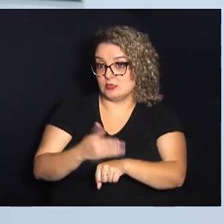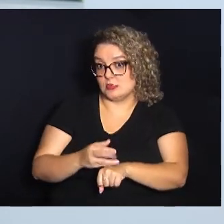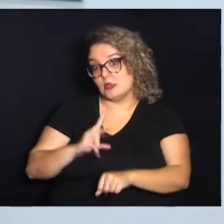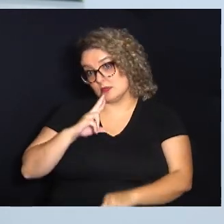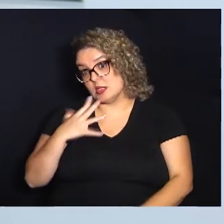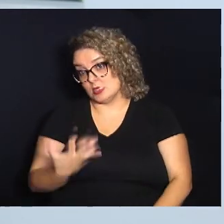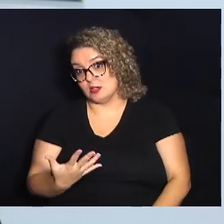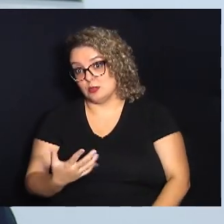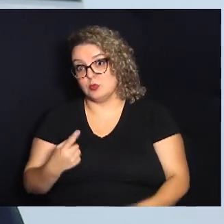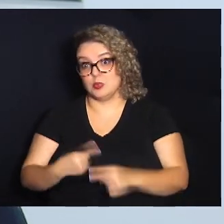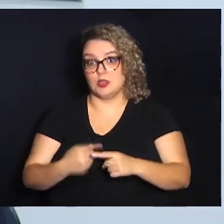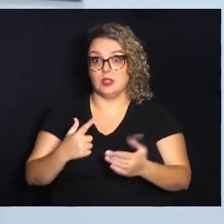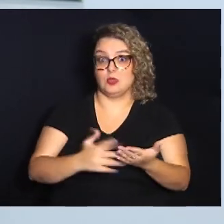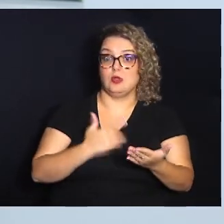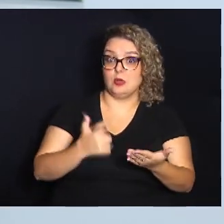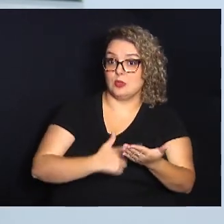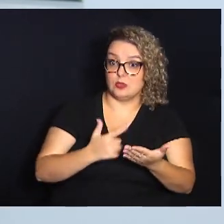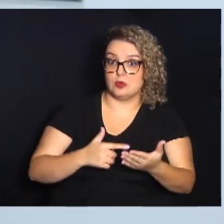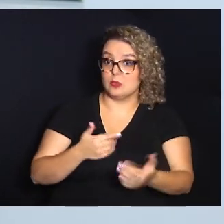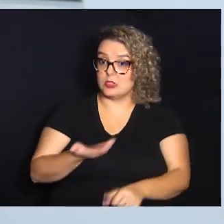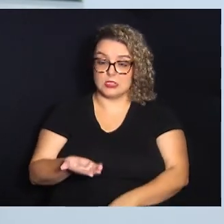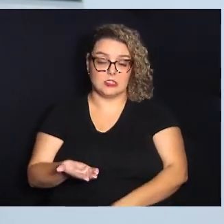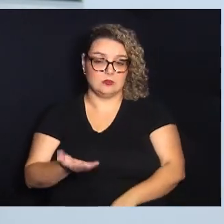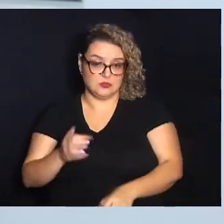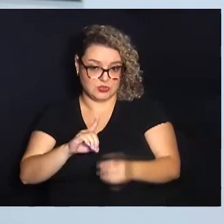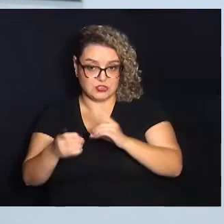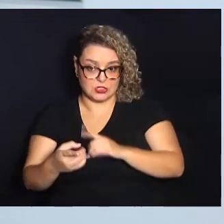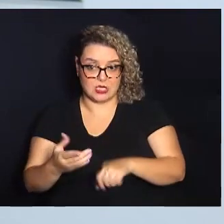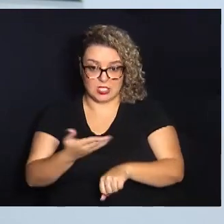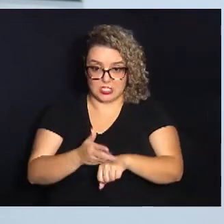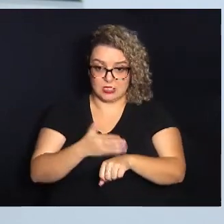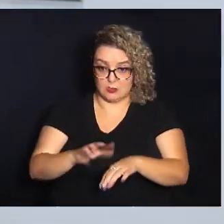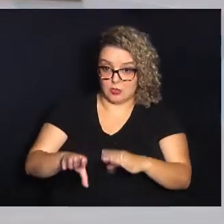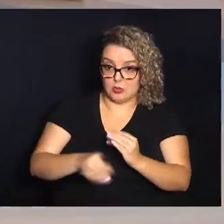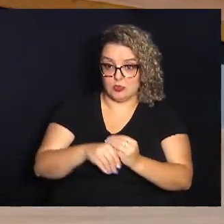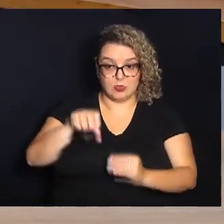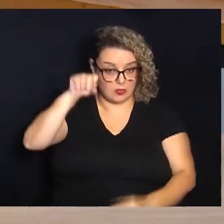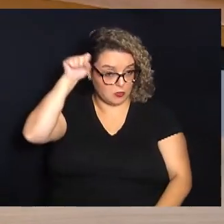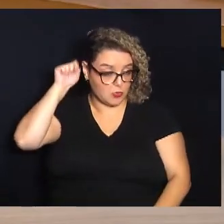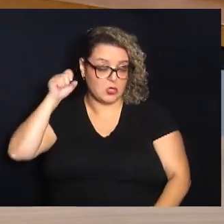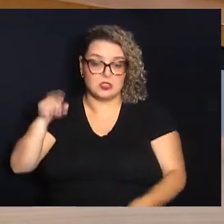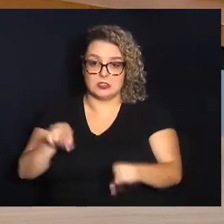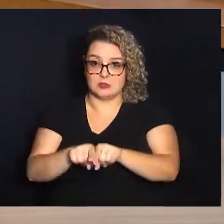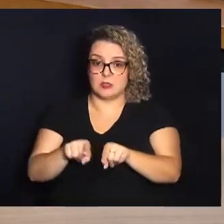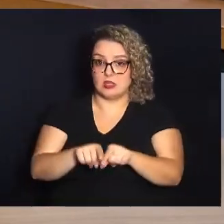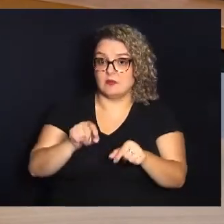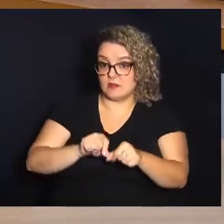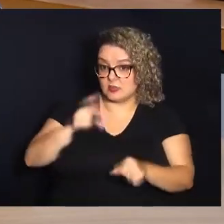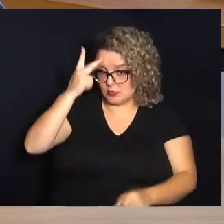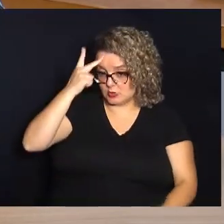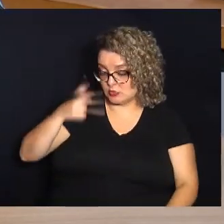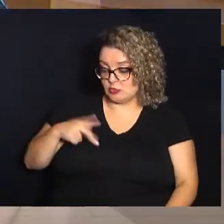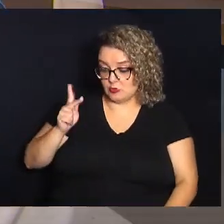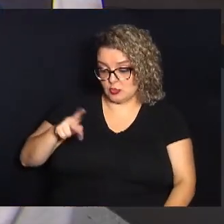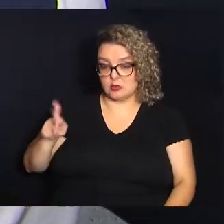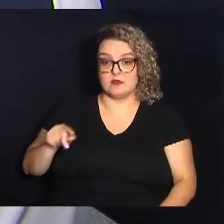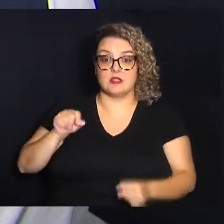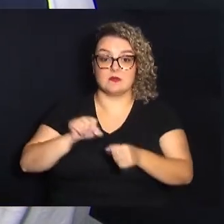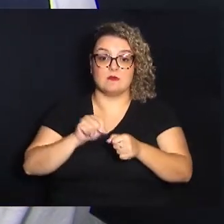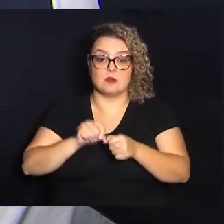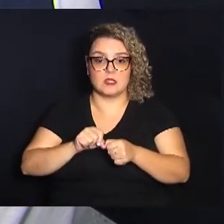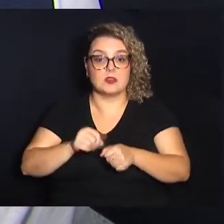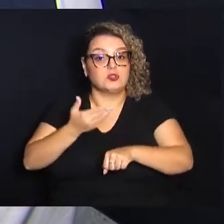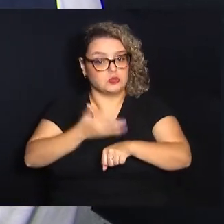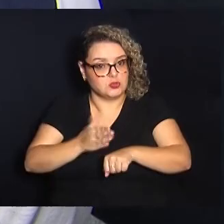exercícios também, porque o livro didático ele possui exercícios complementares, tanto de vestibulares quanto feitos pelos professores,